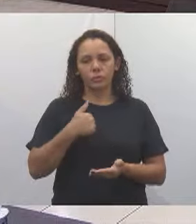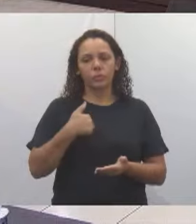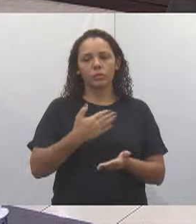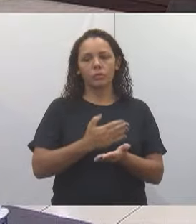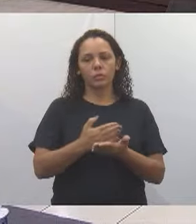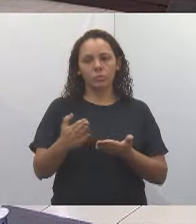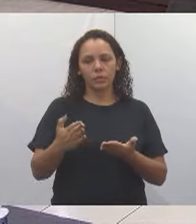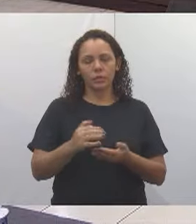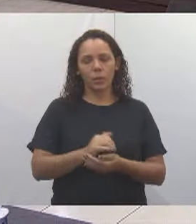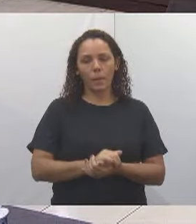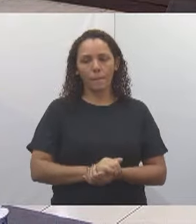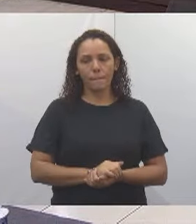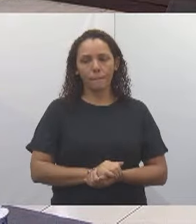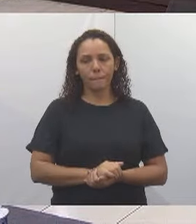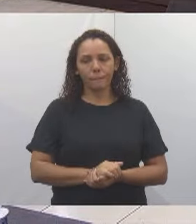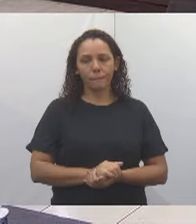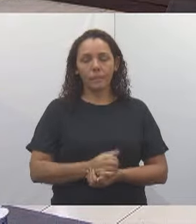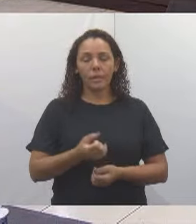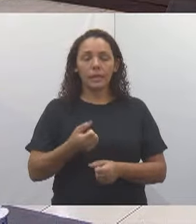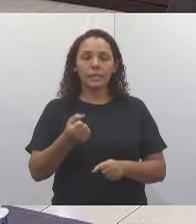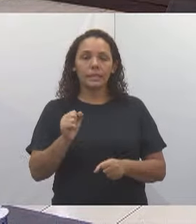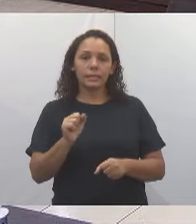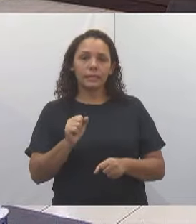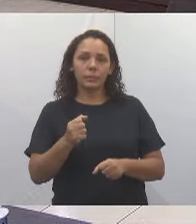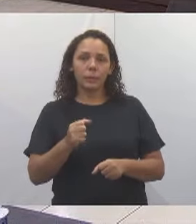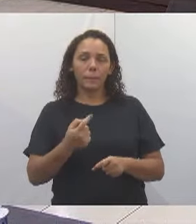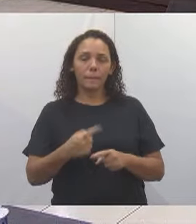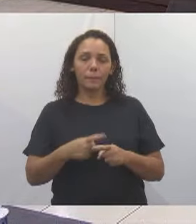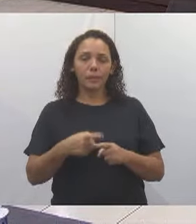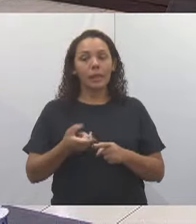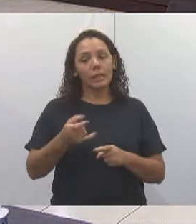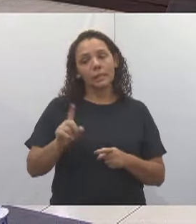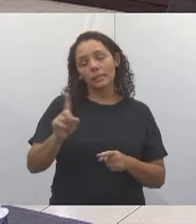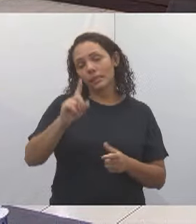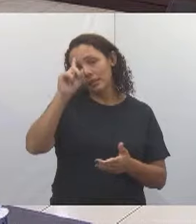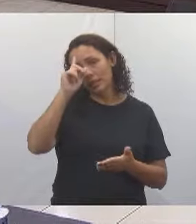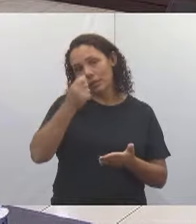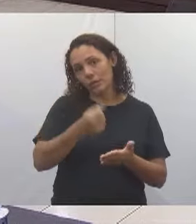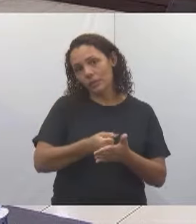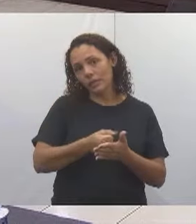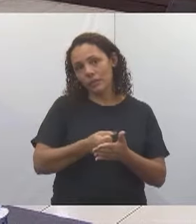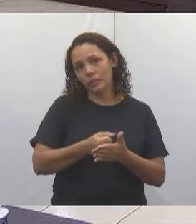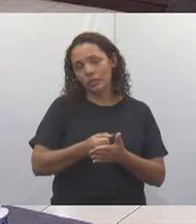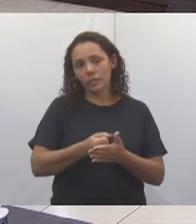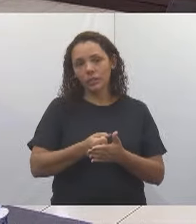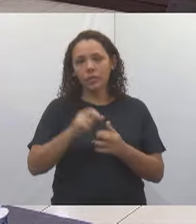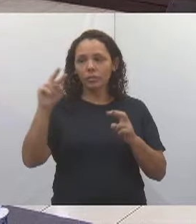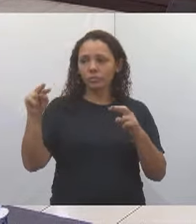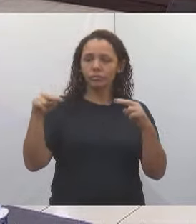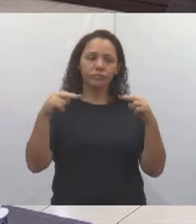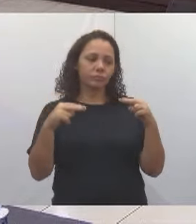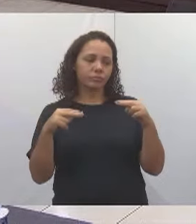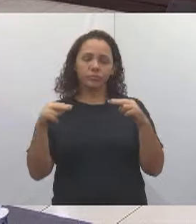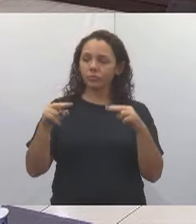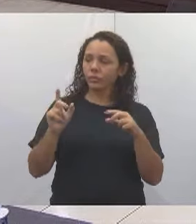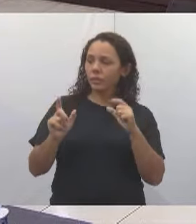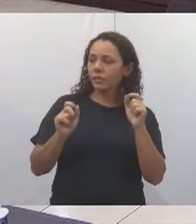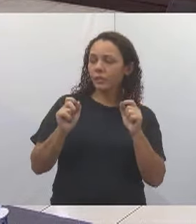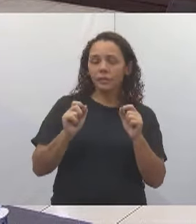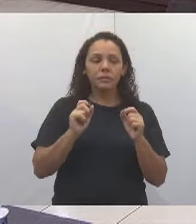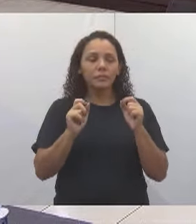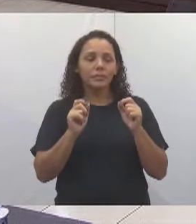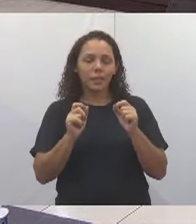Senão nós ficamos nós quatro, um olhando para o outro, esperando. Sabe aquele pedacinho de frango que sobra na panela, só o último no prato? Fica todo mundo olhando. Quem que vai pegar o último,